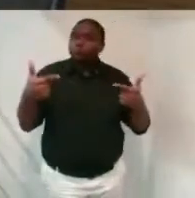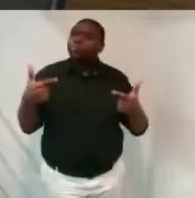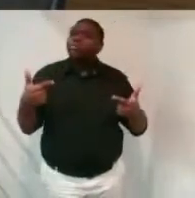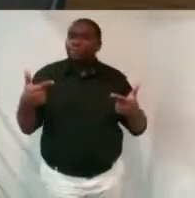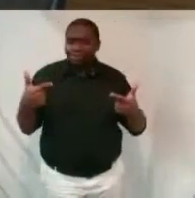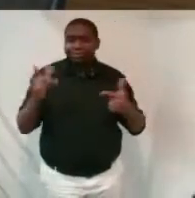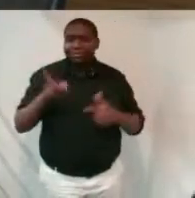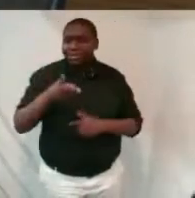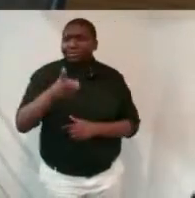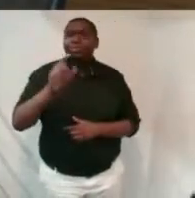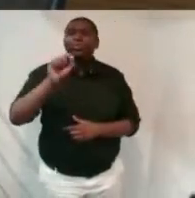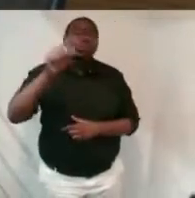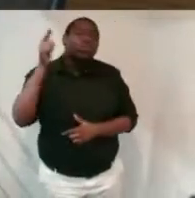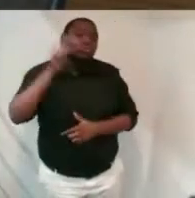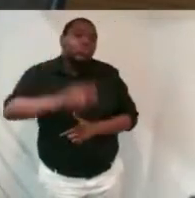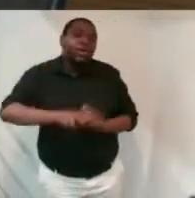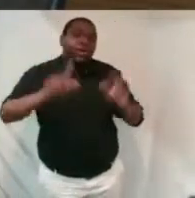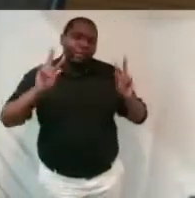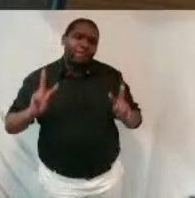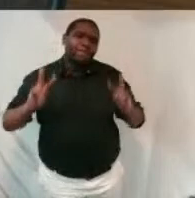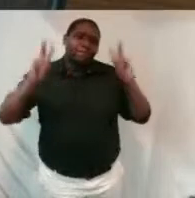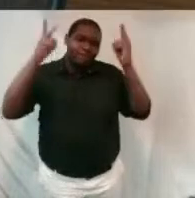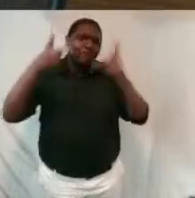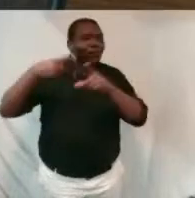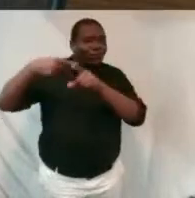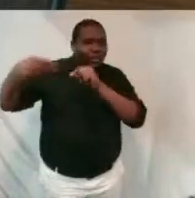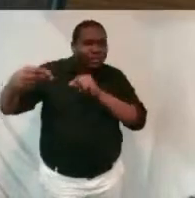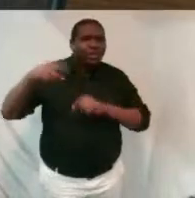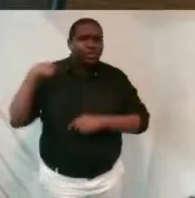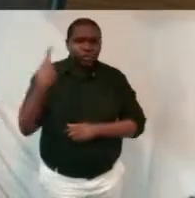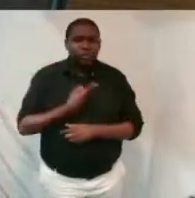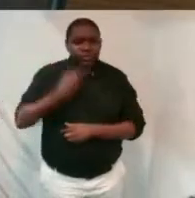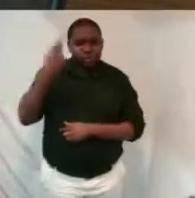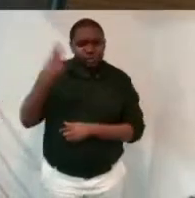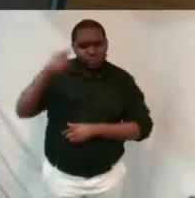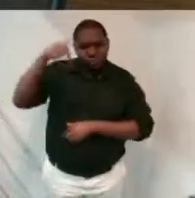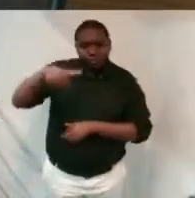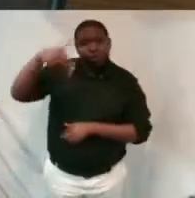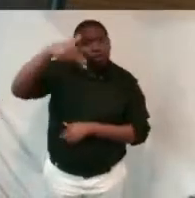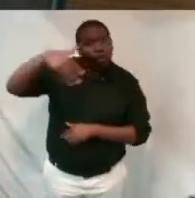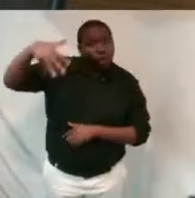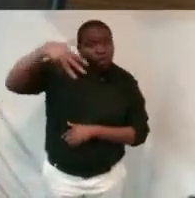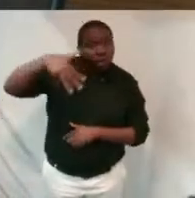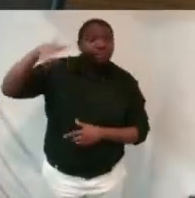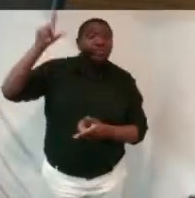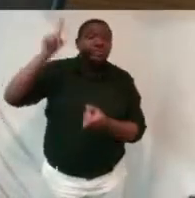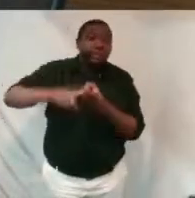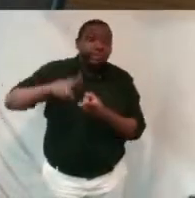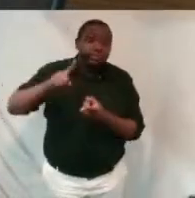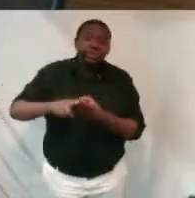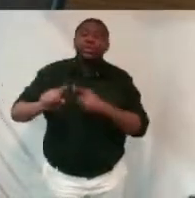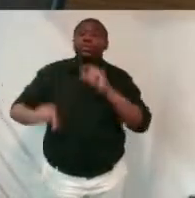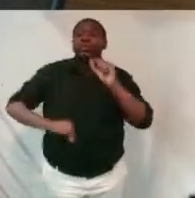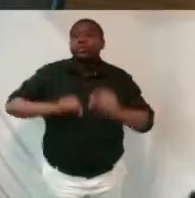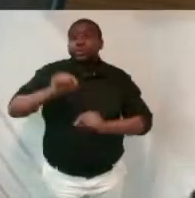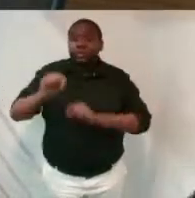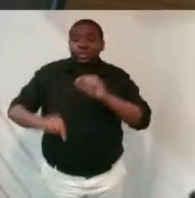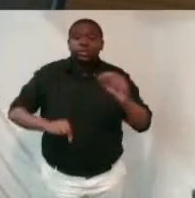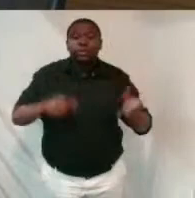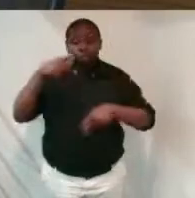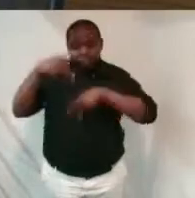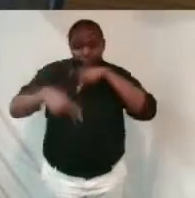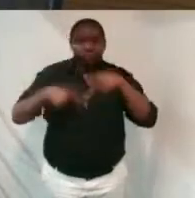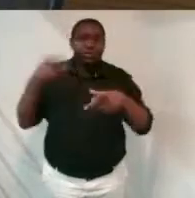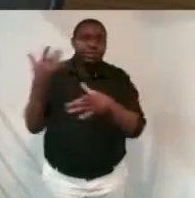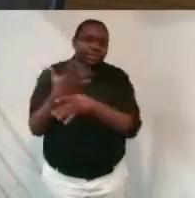consegue vencer. Assim somos todos nós nordestinos e assim é muito bem o povo de